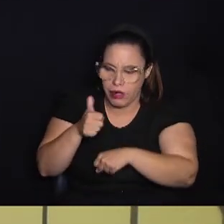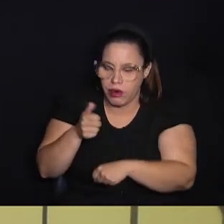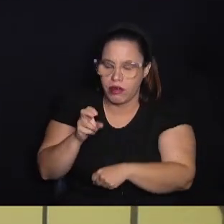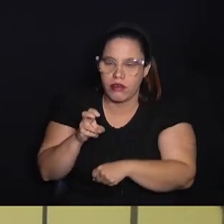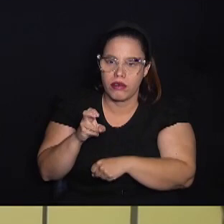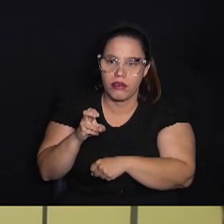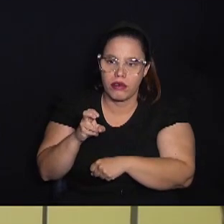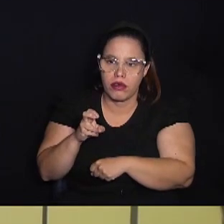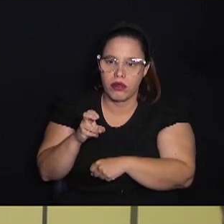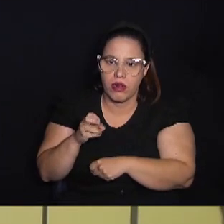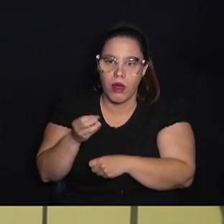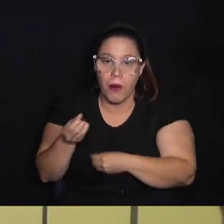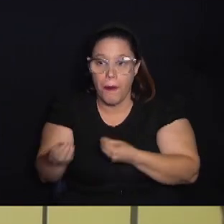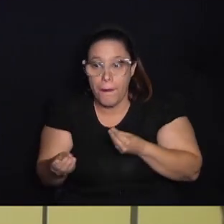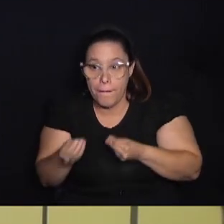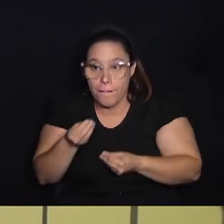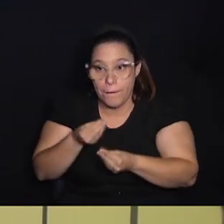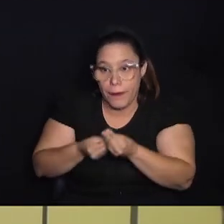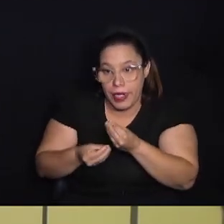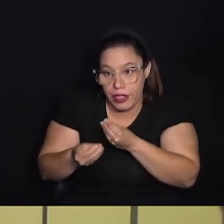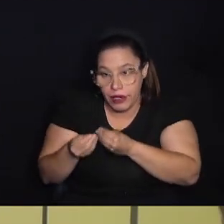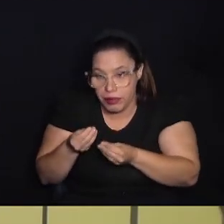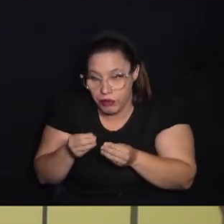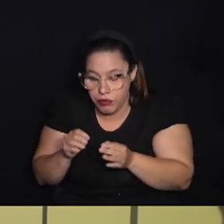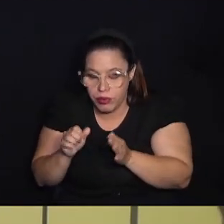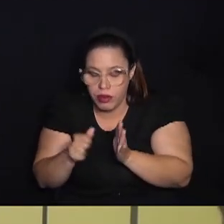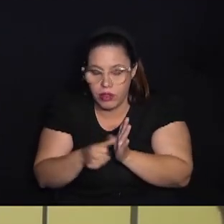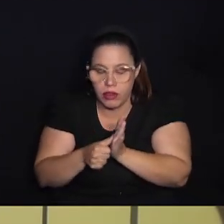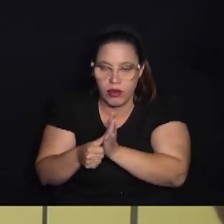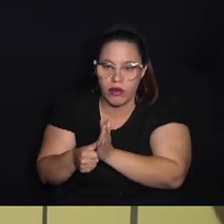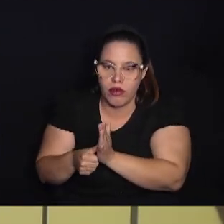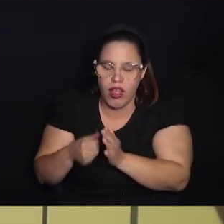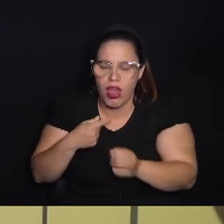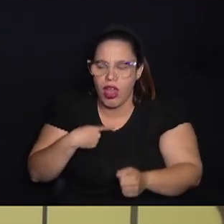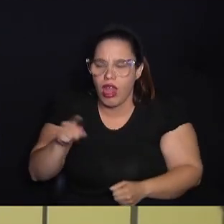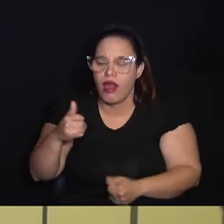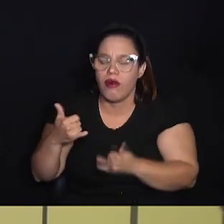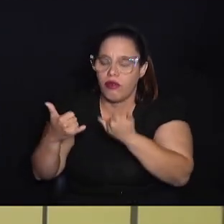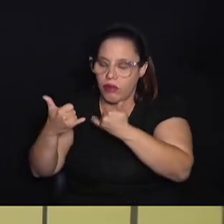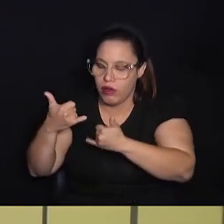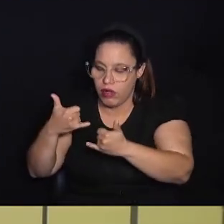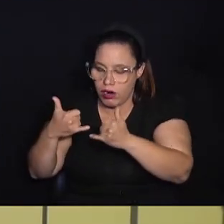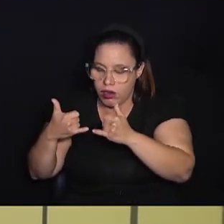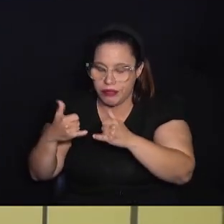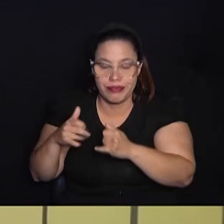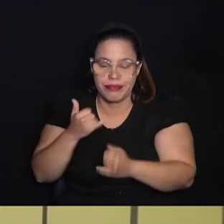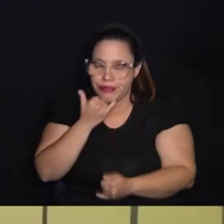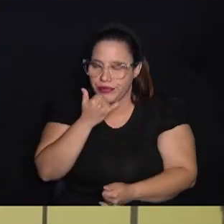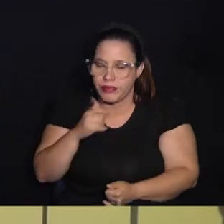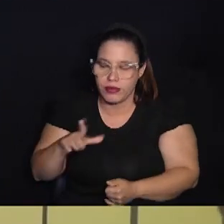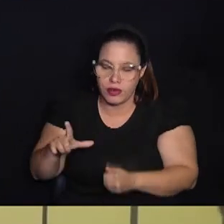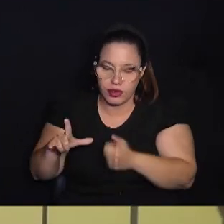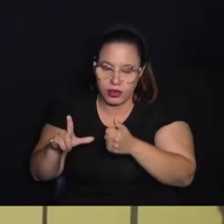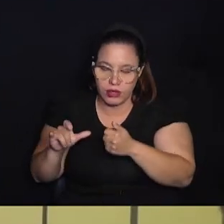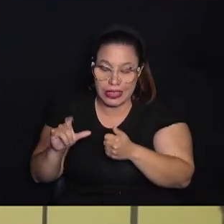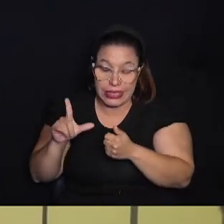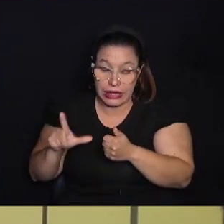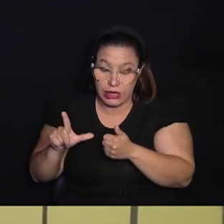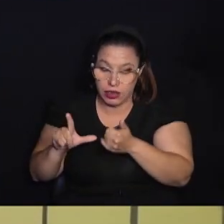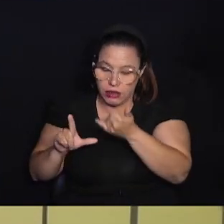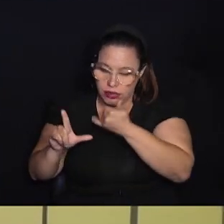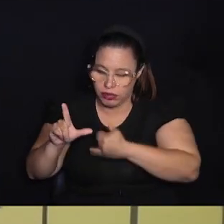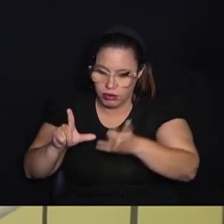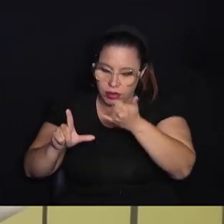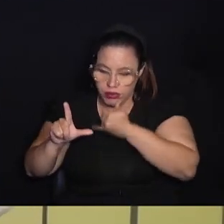arquivo preservando documentos levar de uma forma lúdica pra população contar a história de Campinas mas não de uma forma